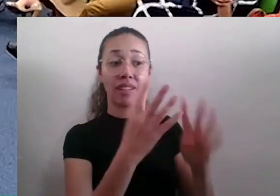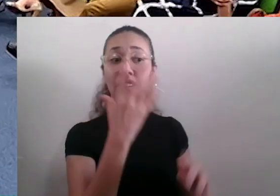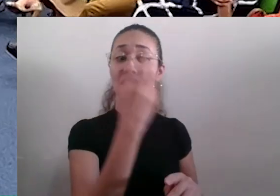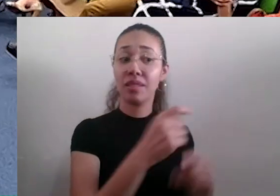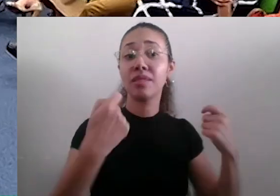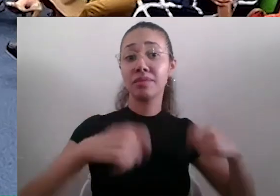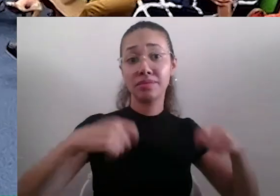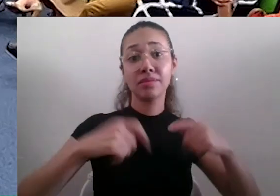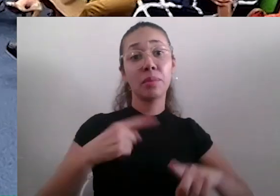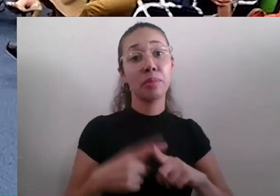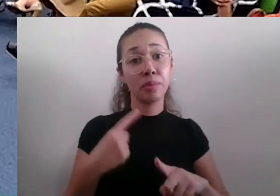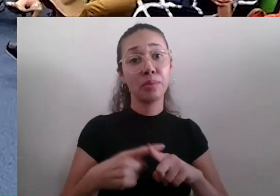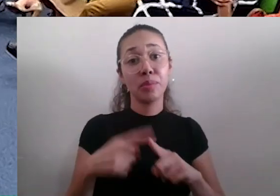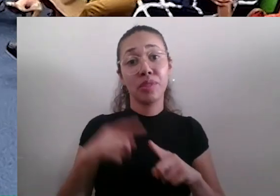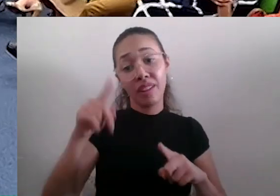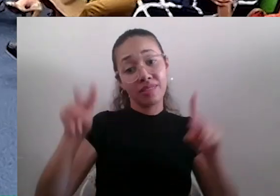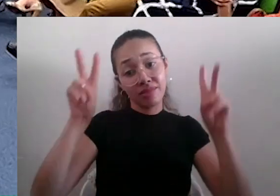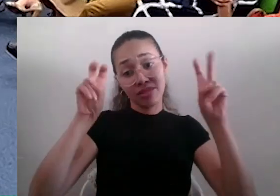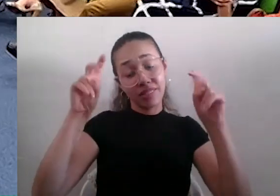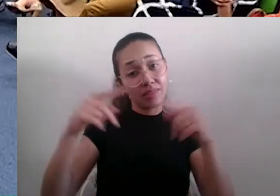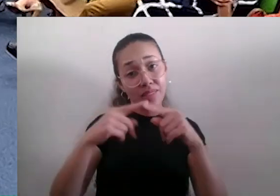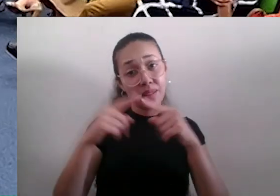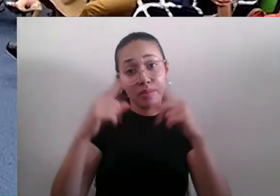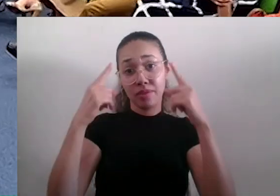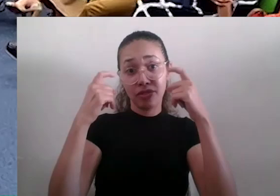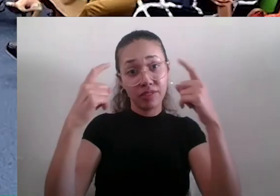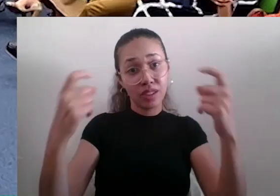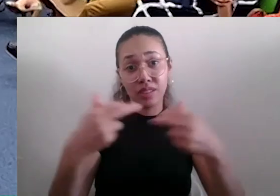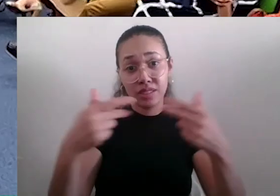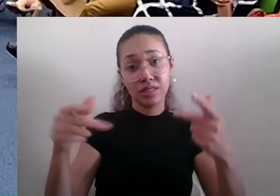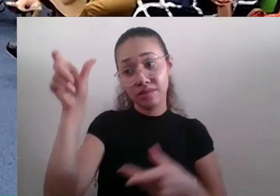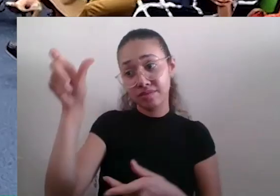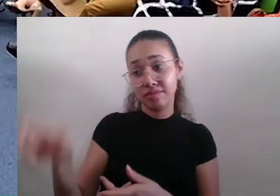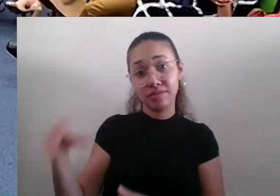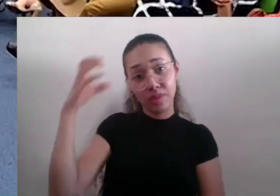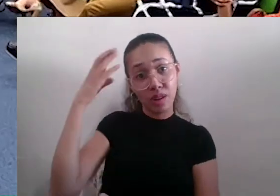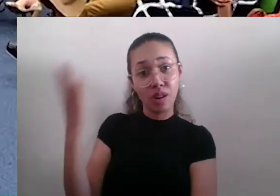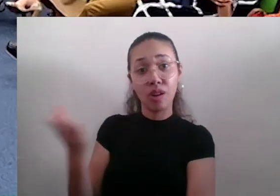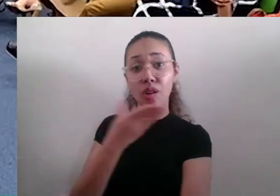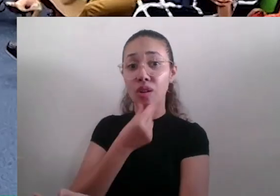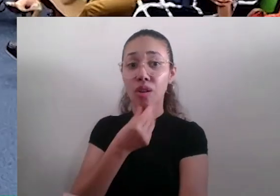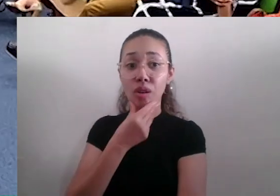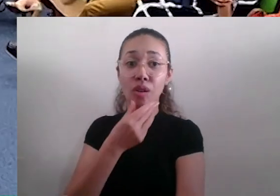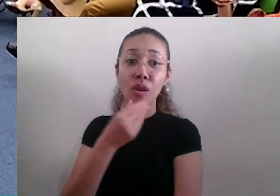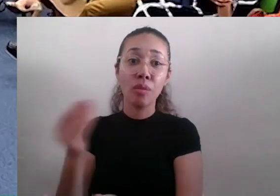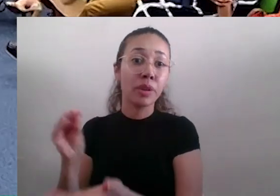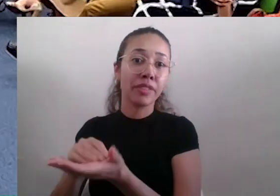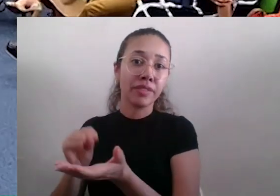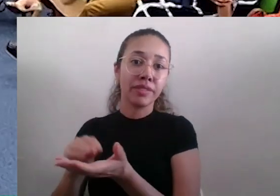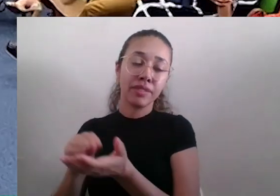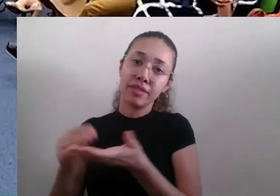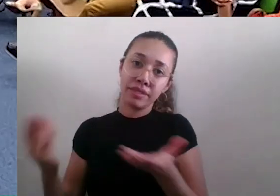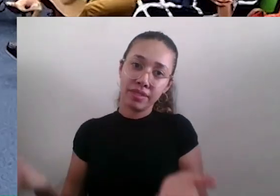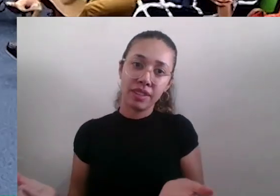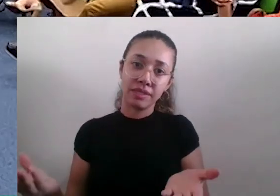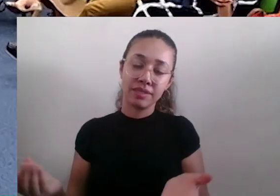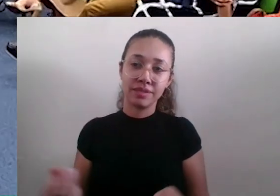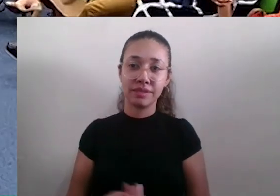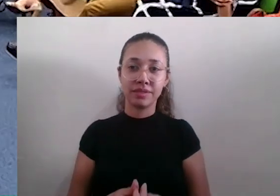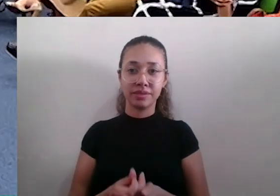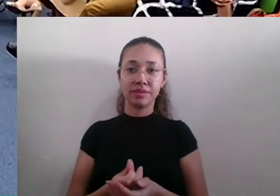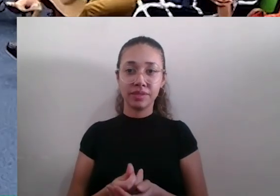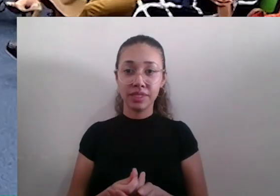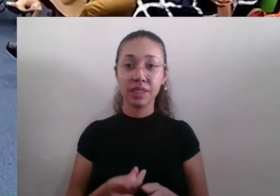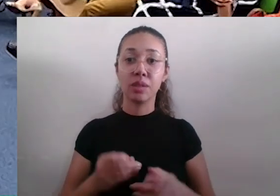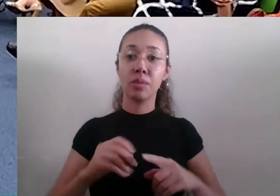todo mundo que tá sentado aqui já passou por algum tipo de violência todo mundo já leu já sabe o que que é e os homens não isso me deixa triste eh mas o